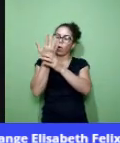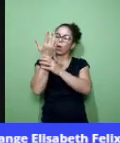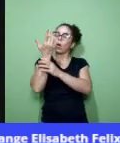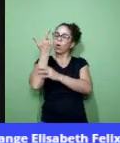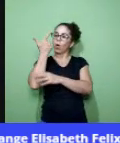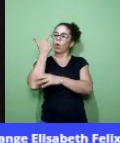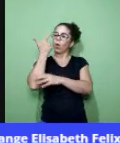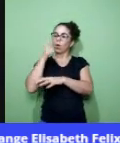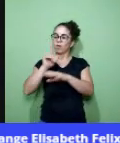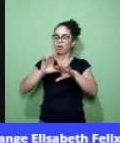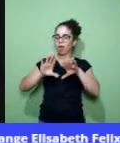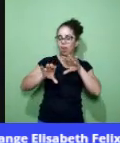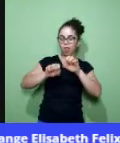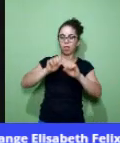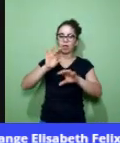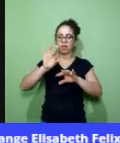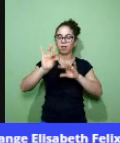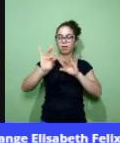plantinha, ó.